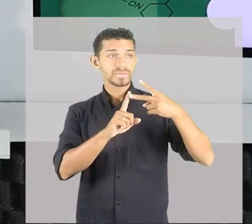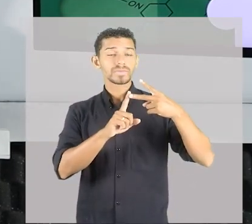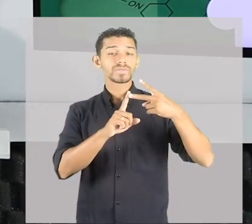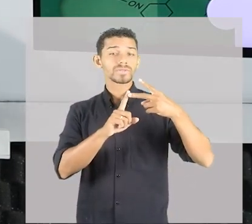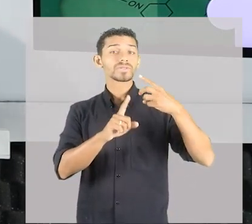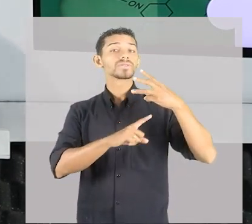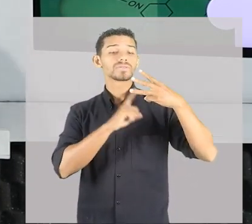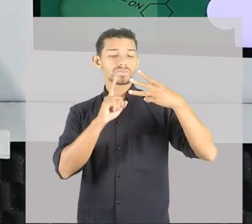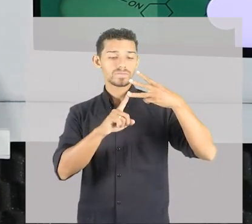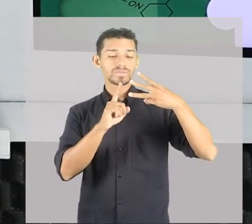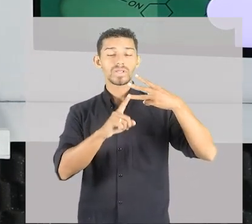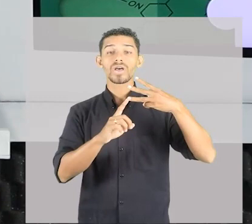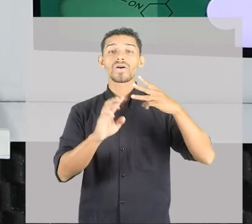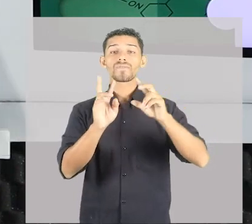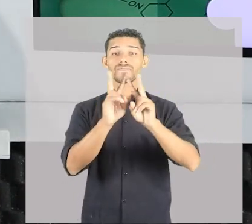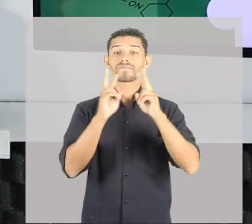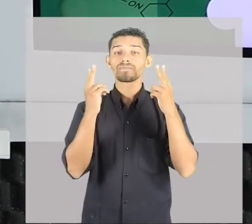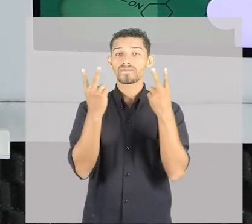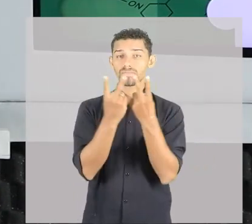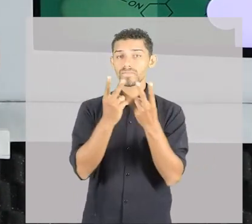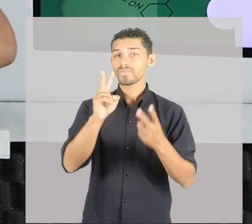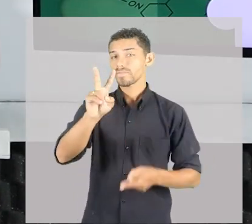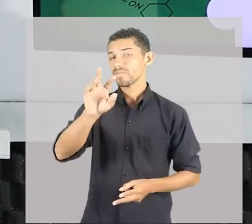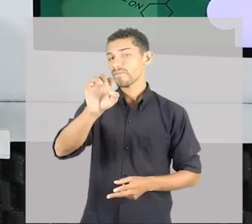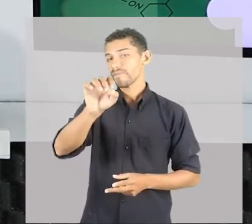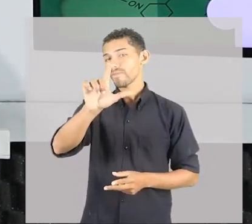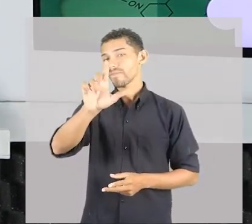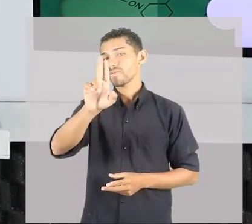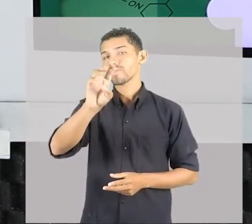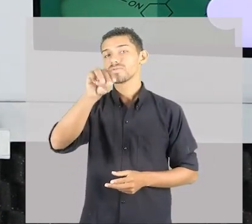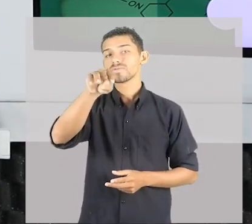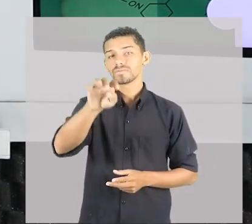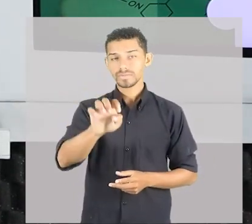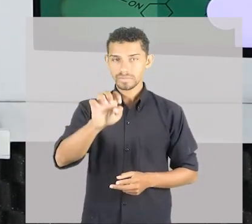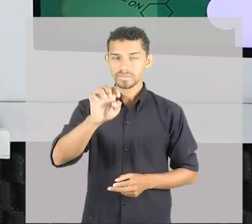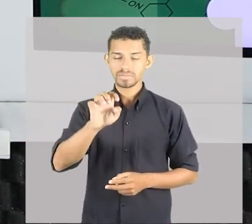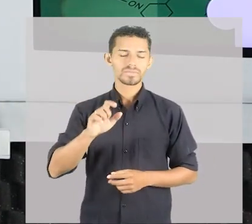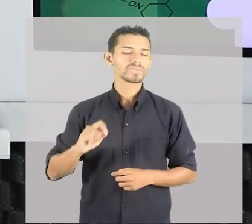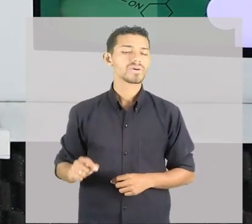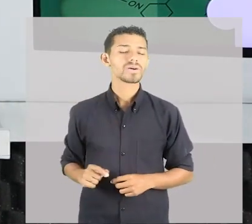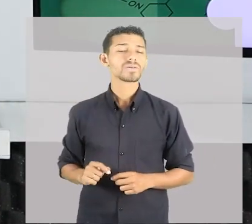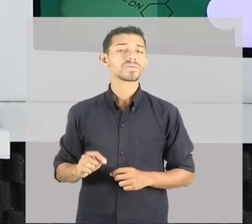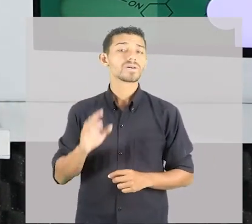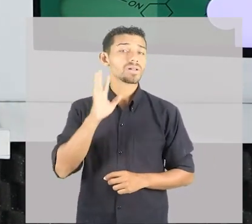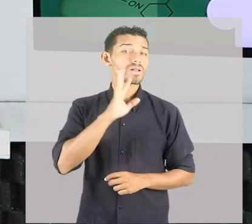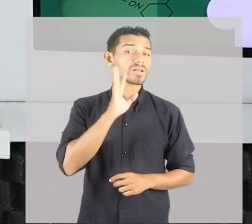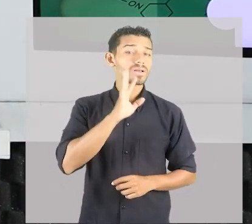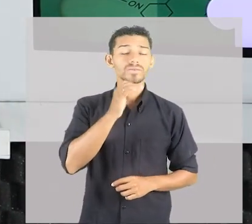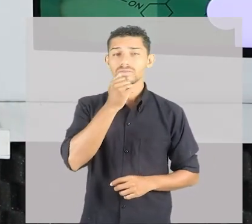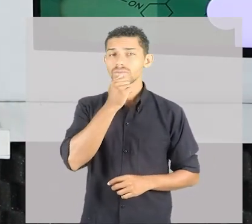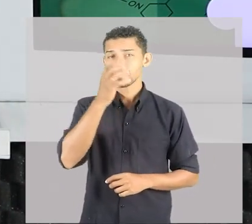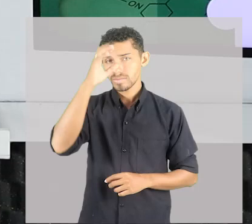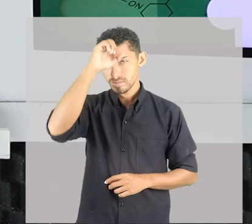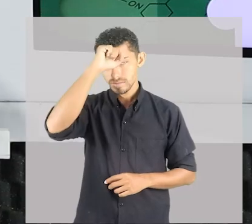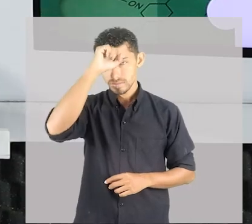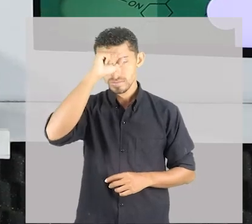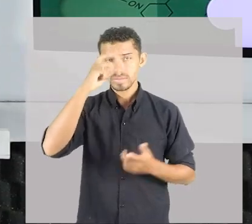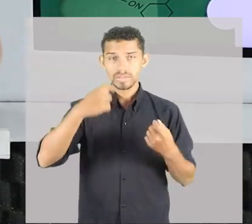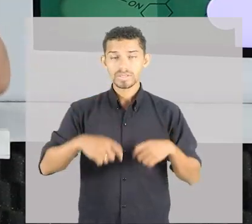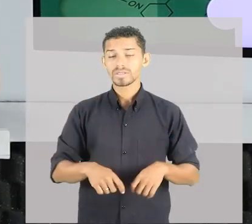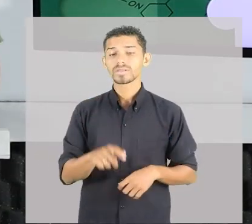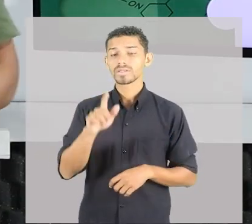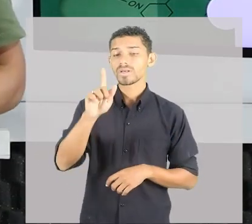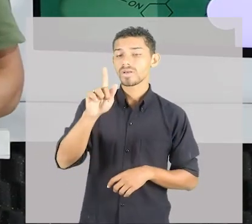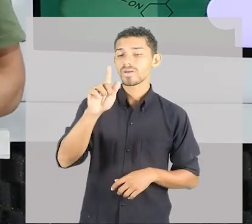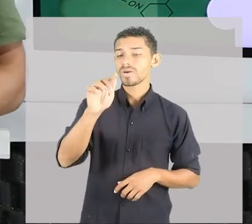volume uma coisa muito bacana e você precisa saber é que o gás ele não tem o volume dele volume do gás é o volume de onde ele